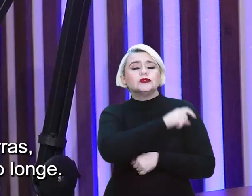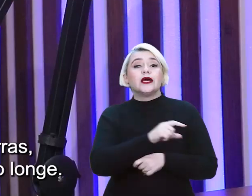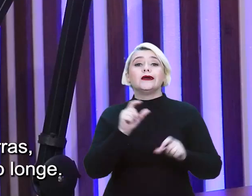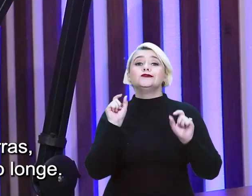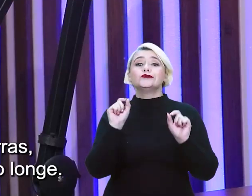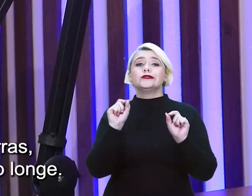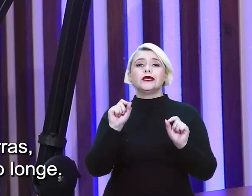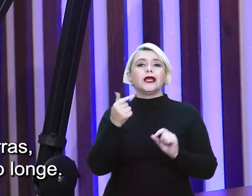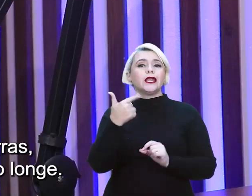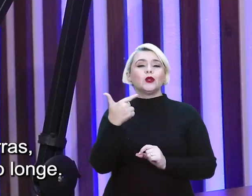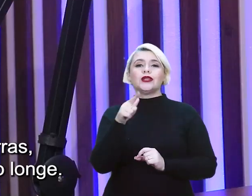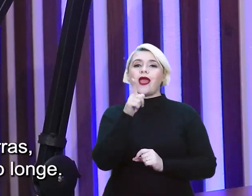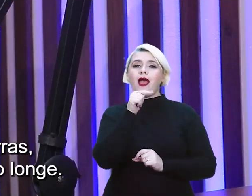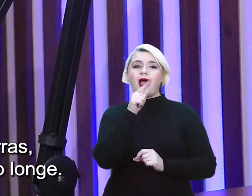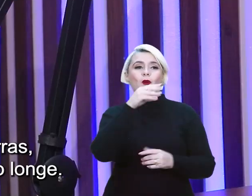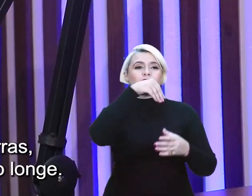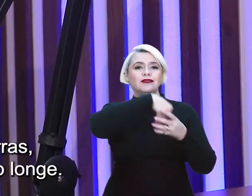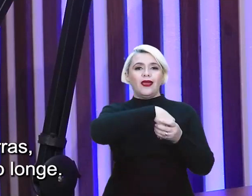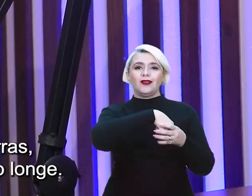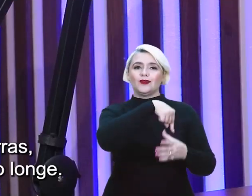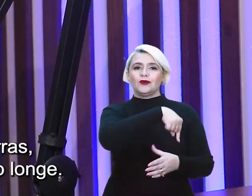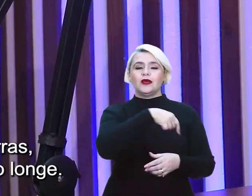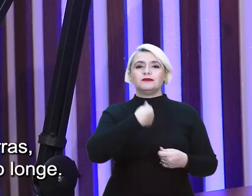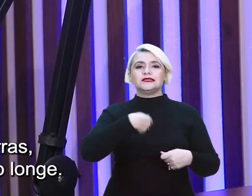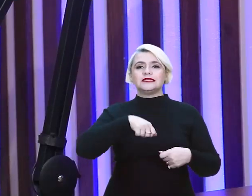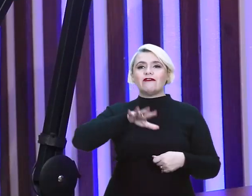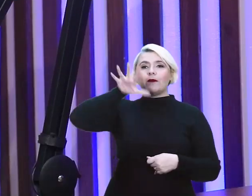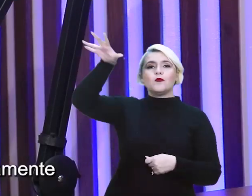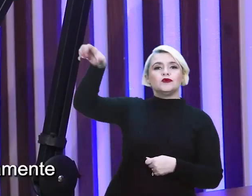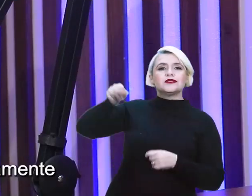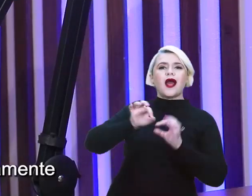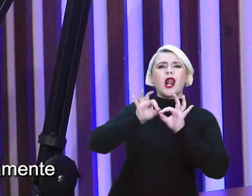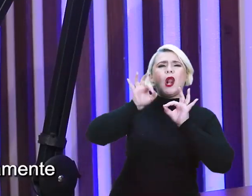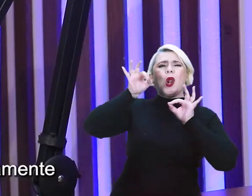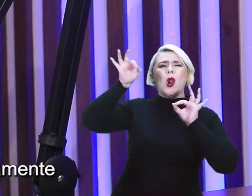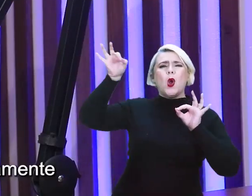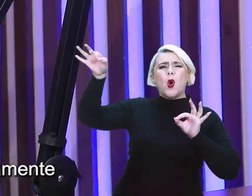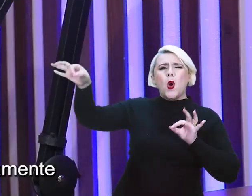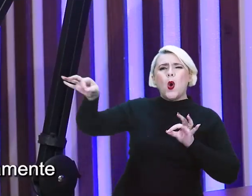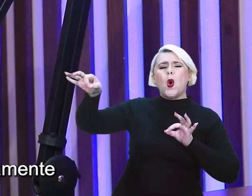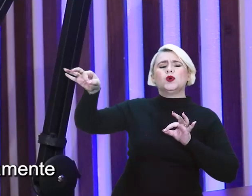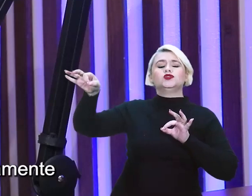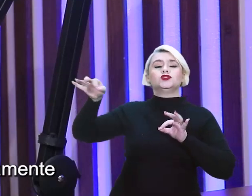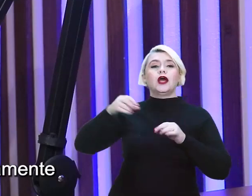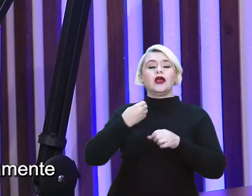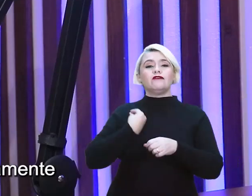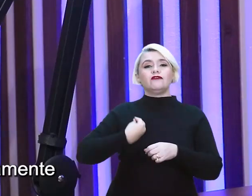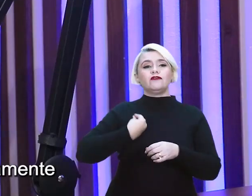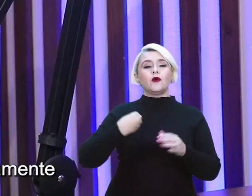água. Nós não tínhamos água nas terras, então tinha que buscar água muito longe. E ali nós vivemos até